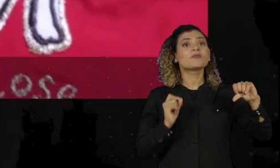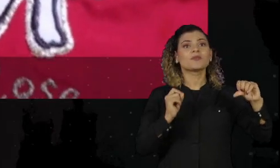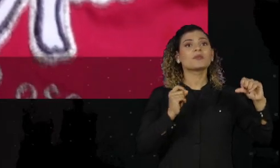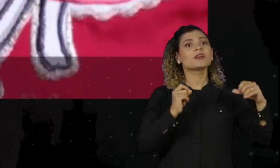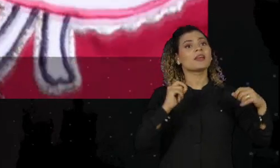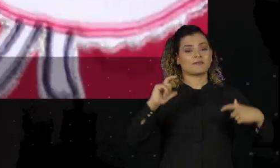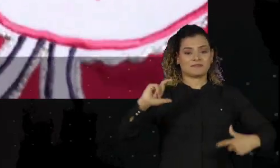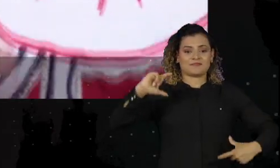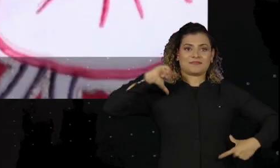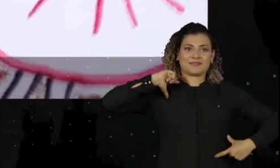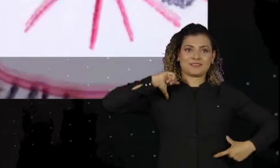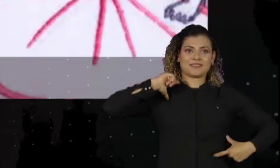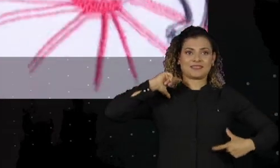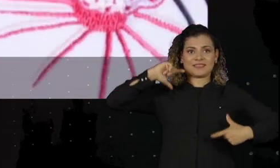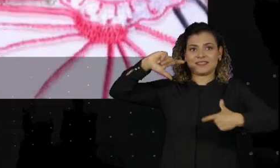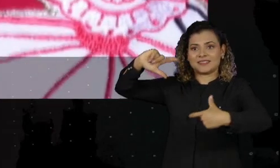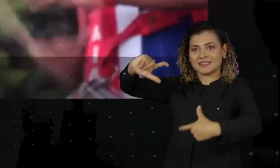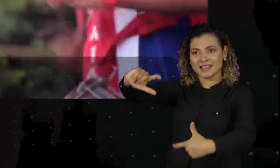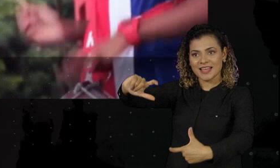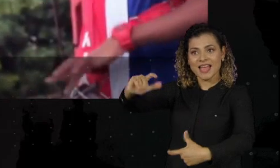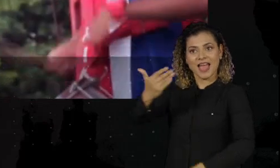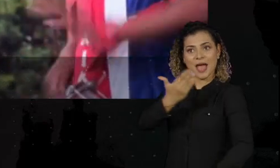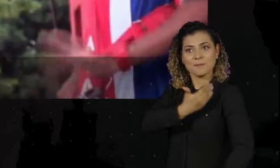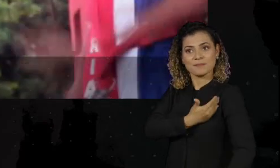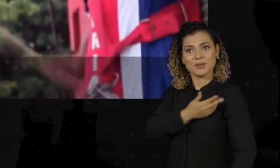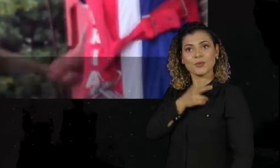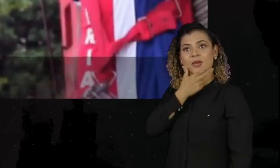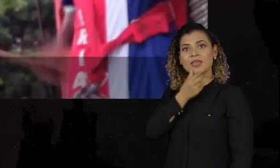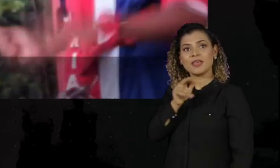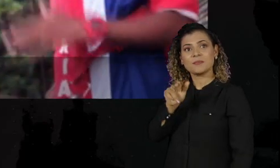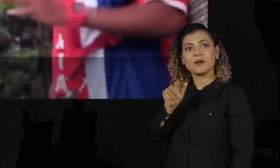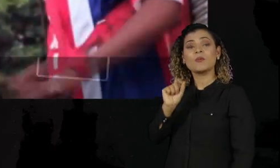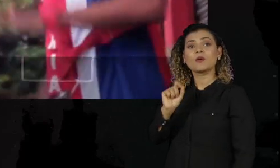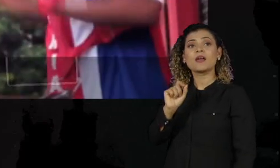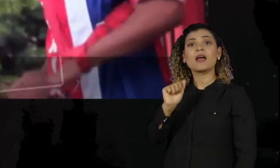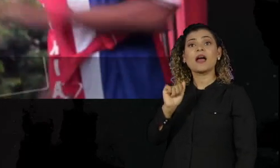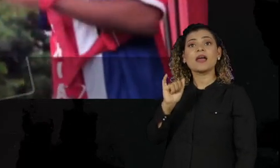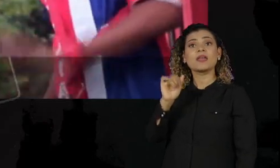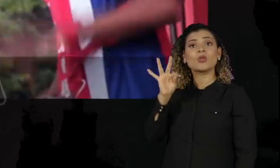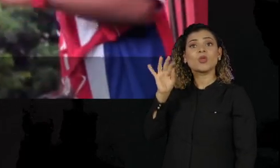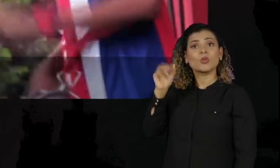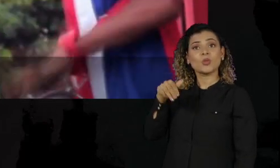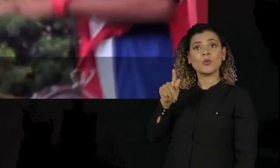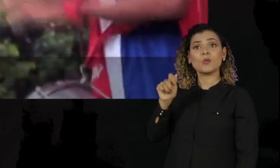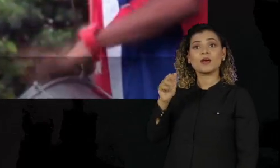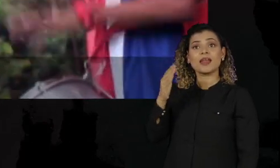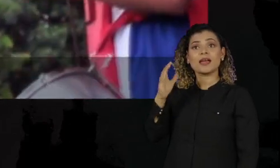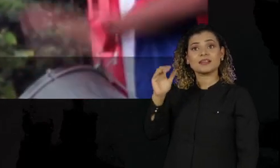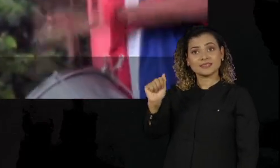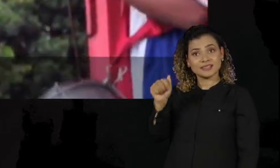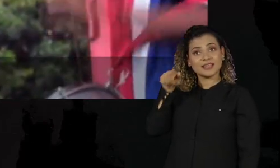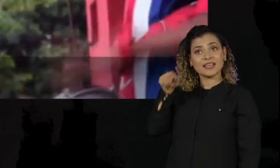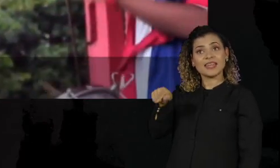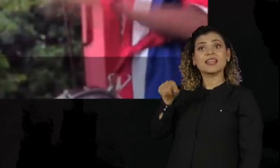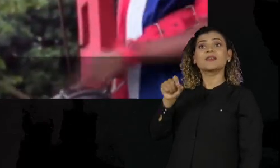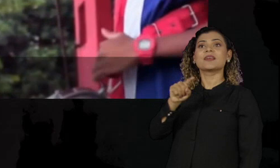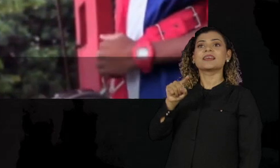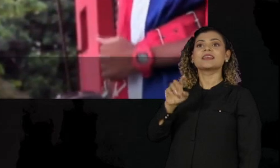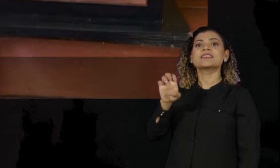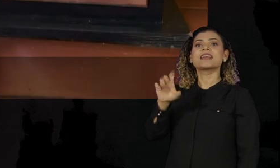meu amigo e irmão Ailton Graça, que é o novo presidente zelador, que ele gosta de ser chamado